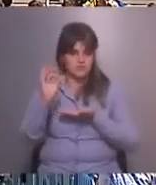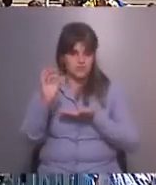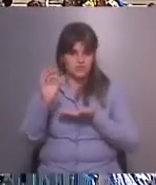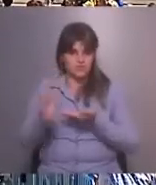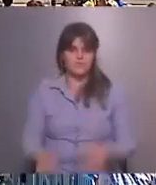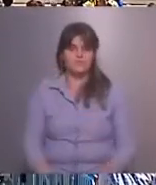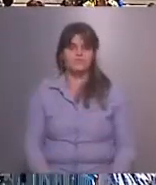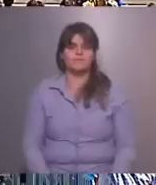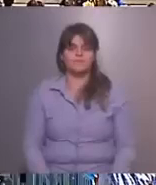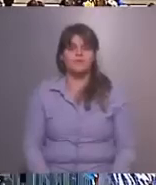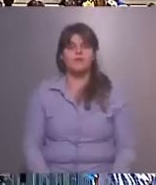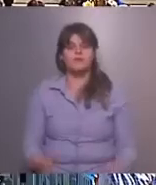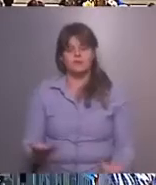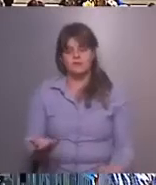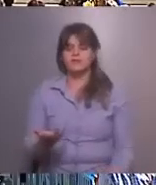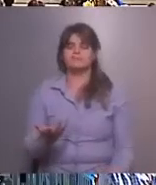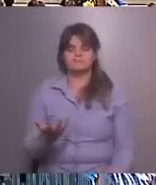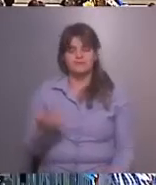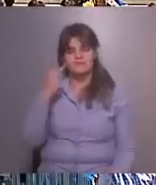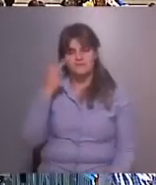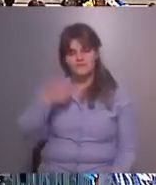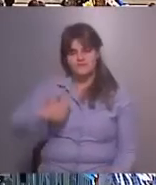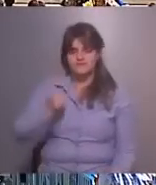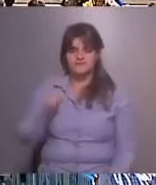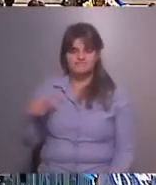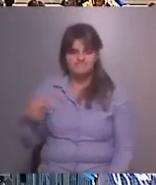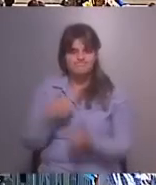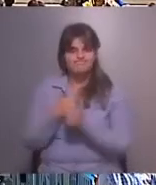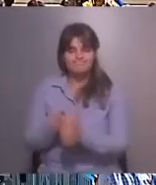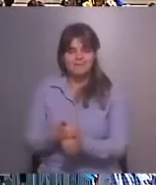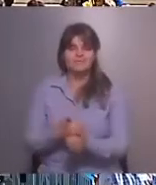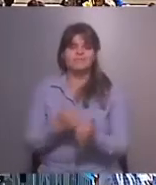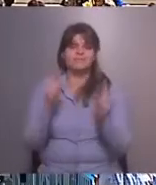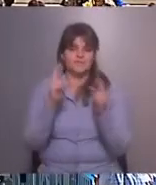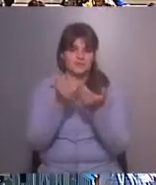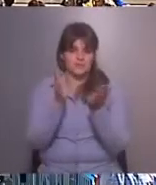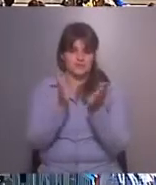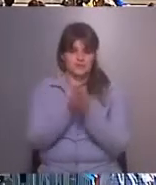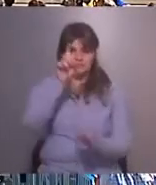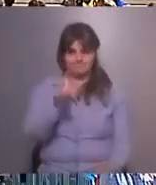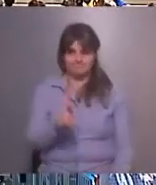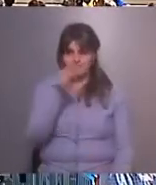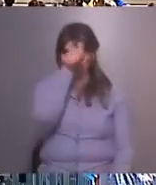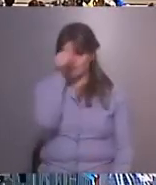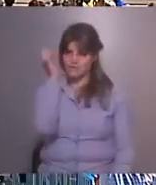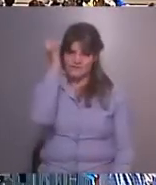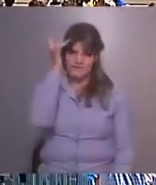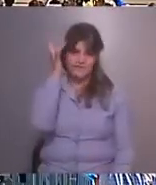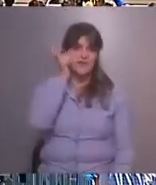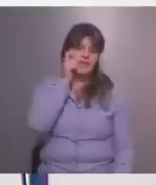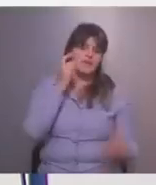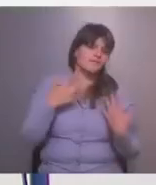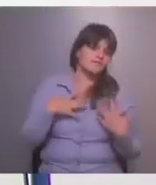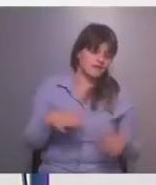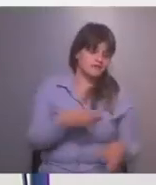Eucaristia tenha agora reflexos na nossa vida. Desejo-vos a todos um santo domingo. Aos que estão de férias, votos de